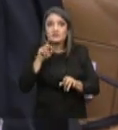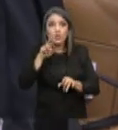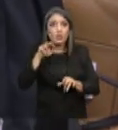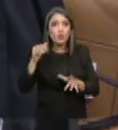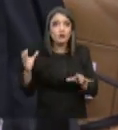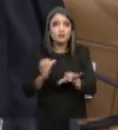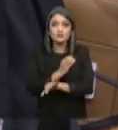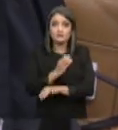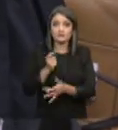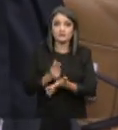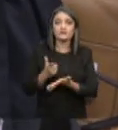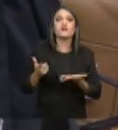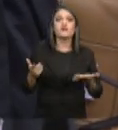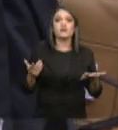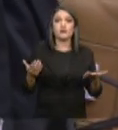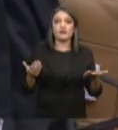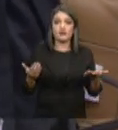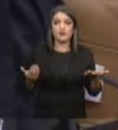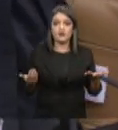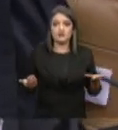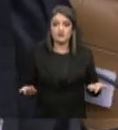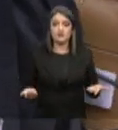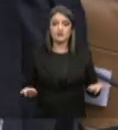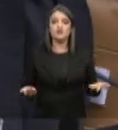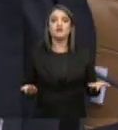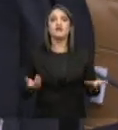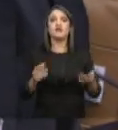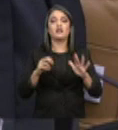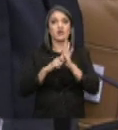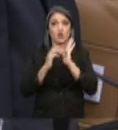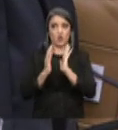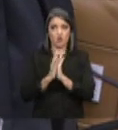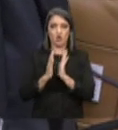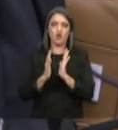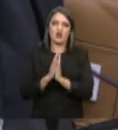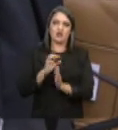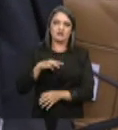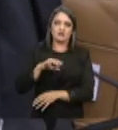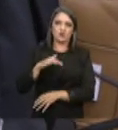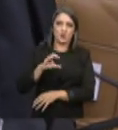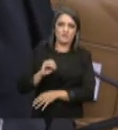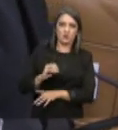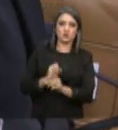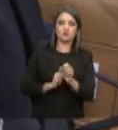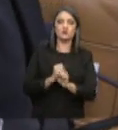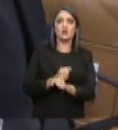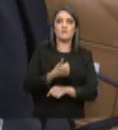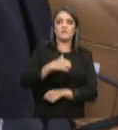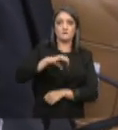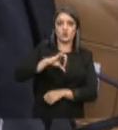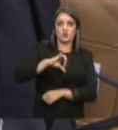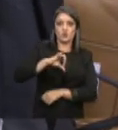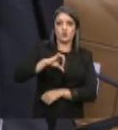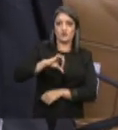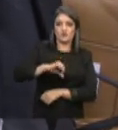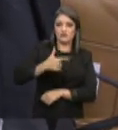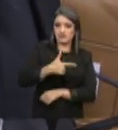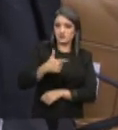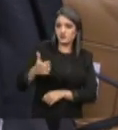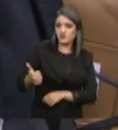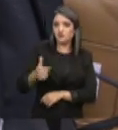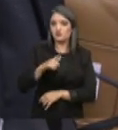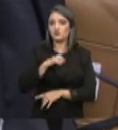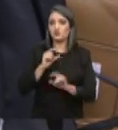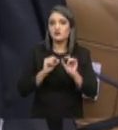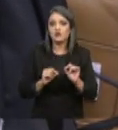na oração aos moços de 1921 apresentou que se reputa a